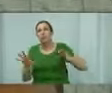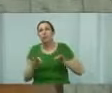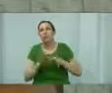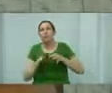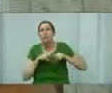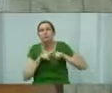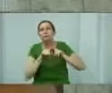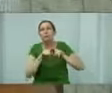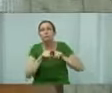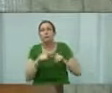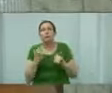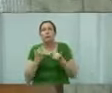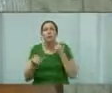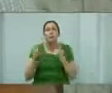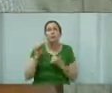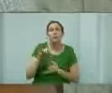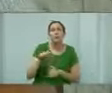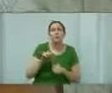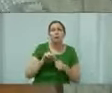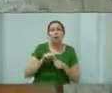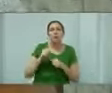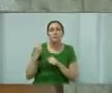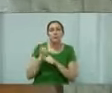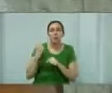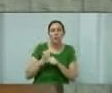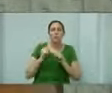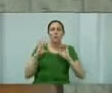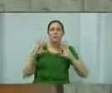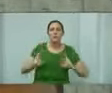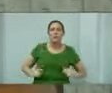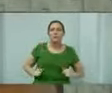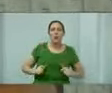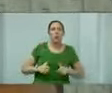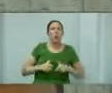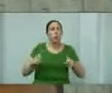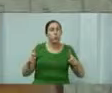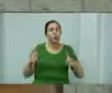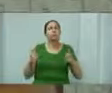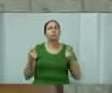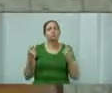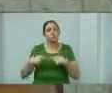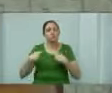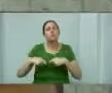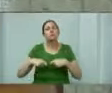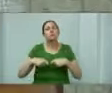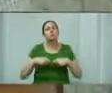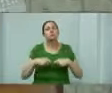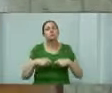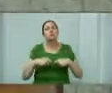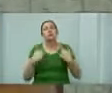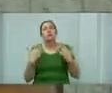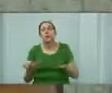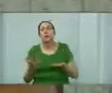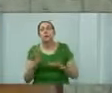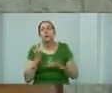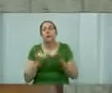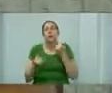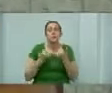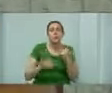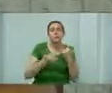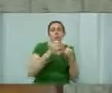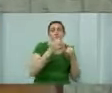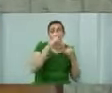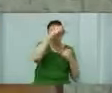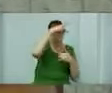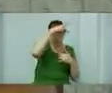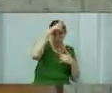obra de saneamento grande, né? E tu faz lá, diz assim, olha, bom, a prefeitura entra com uma parte, a comunidade entra com outra. Então,